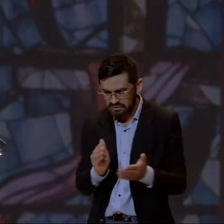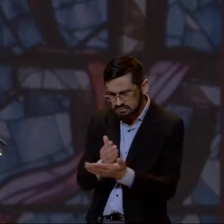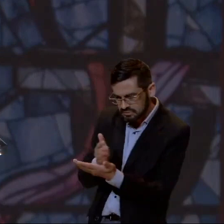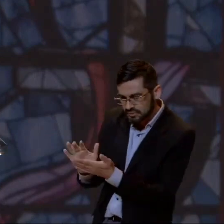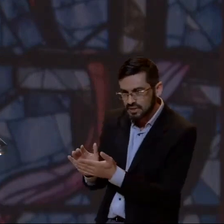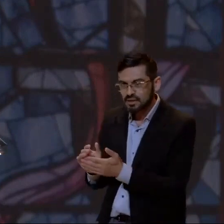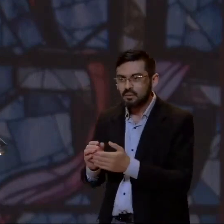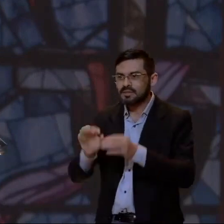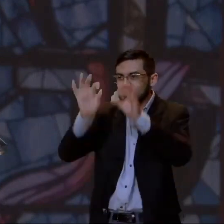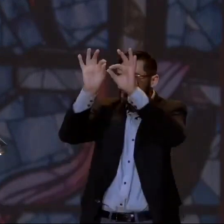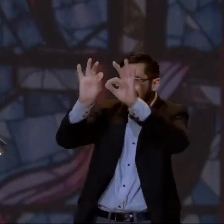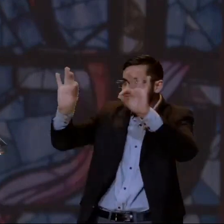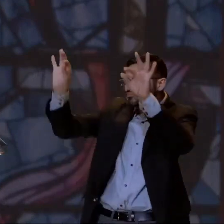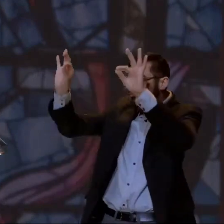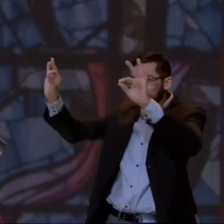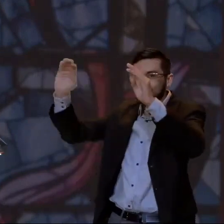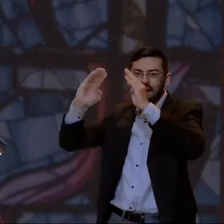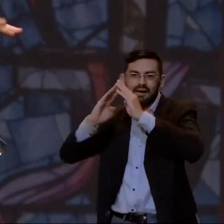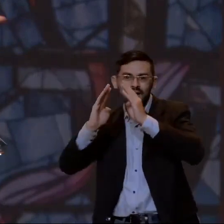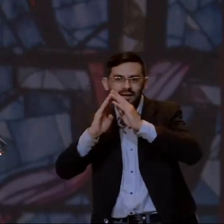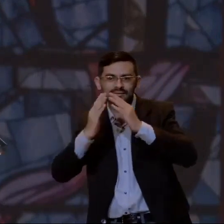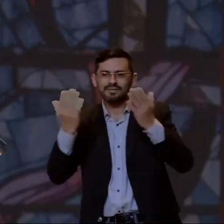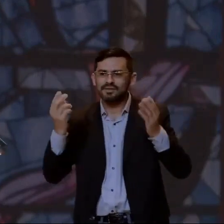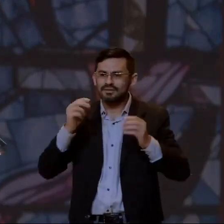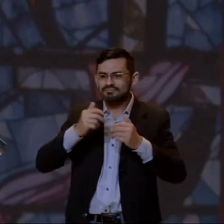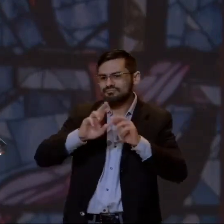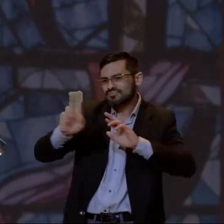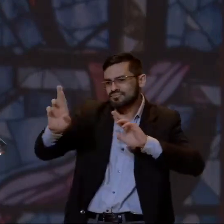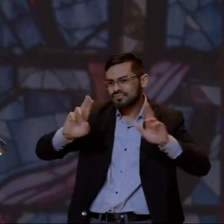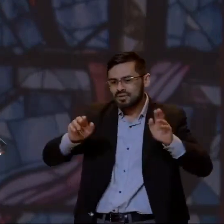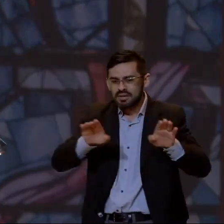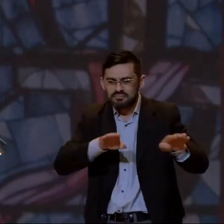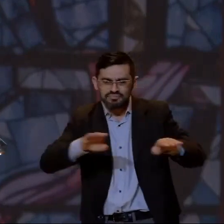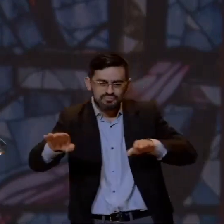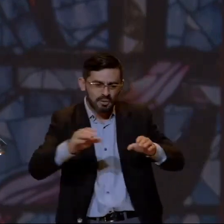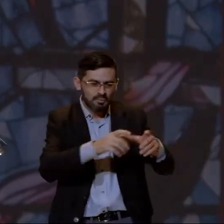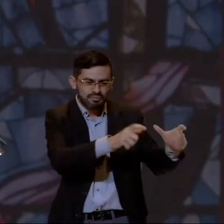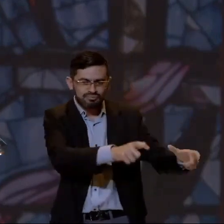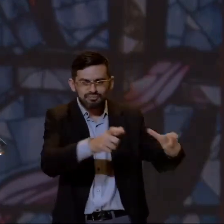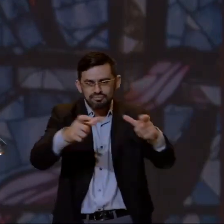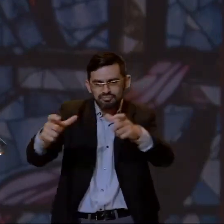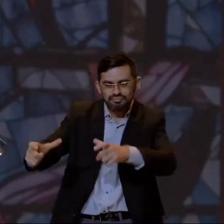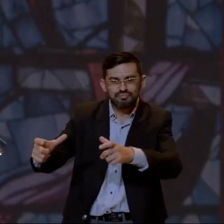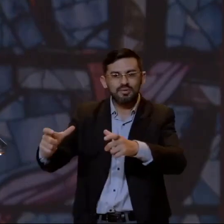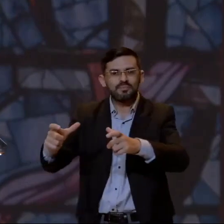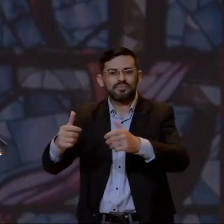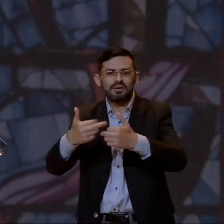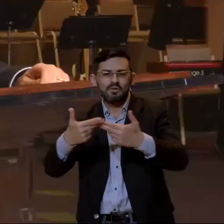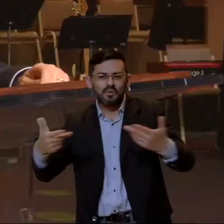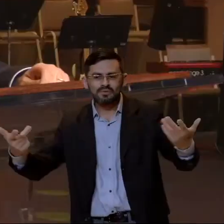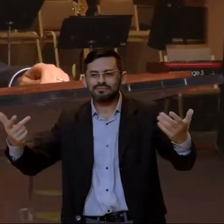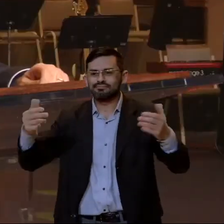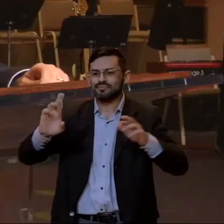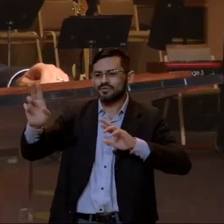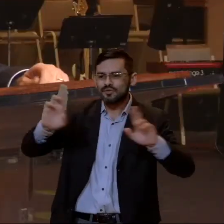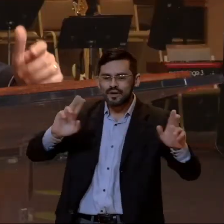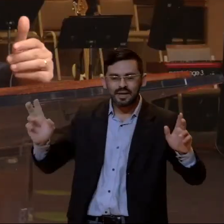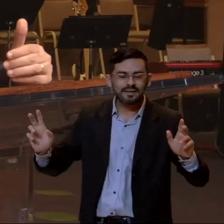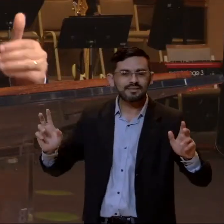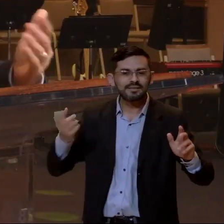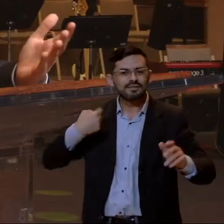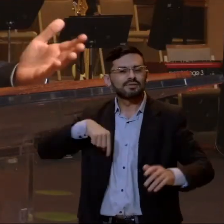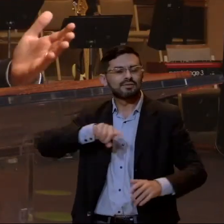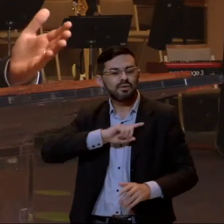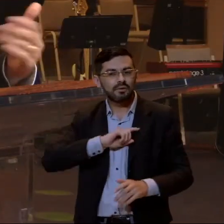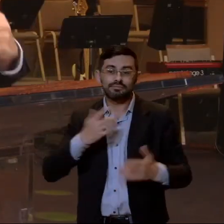a embelezar a casa, mexe no aparadouro, mexe no móvel, coloca ali alguns enfeites, a gente